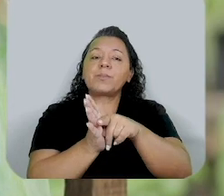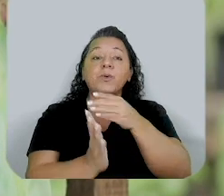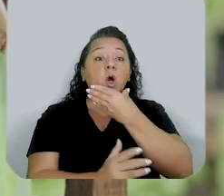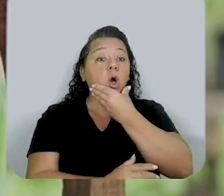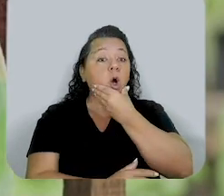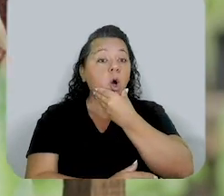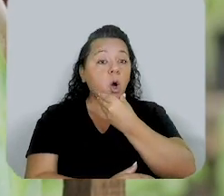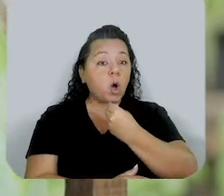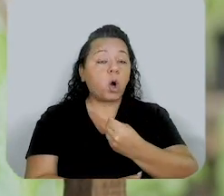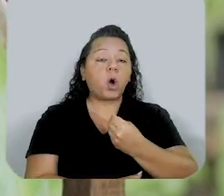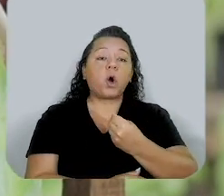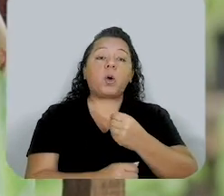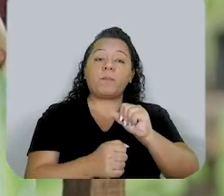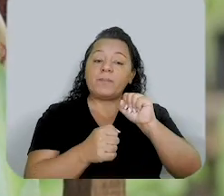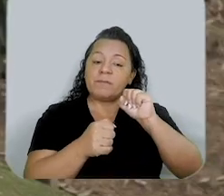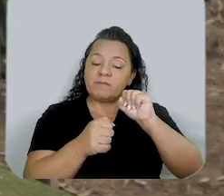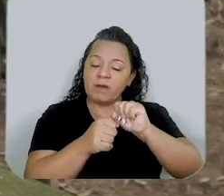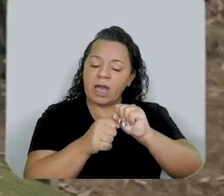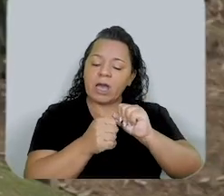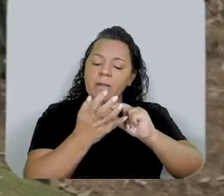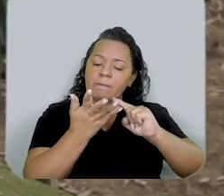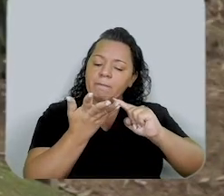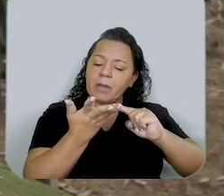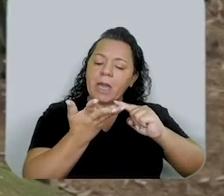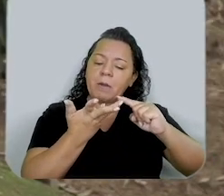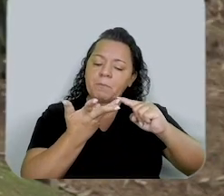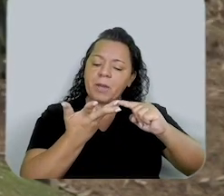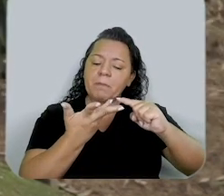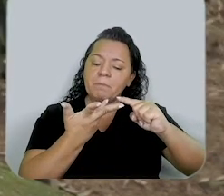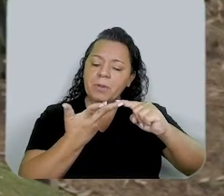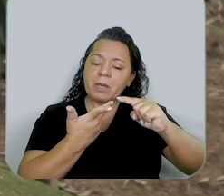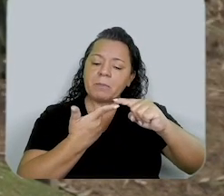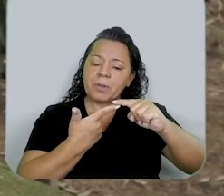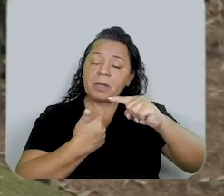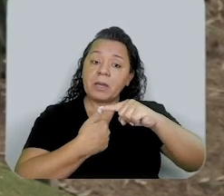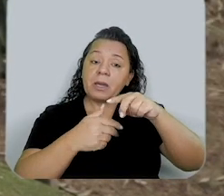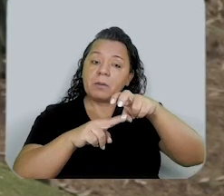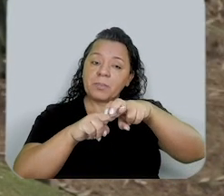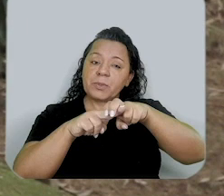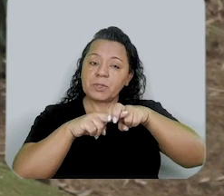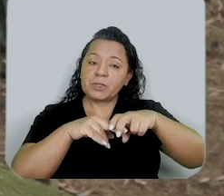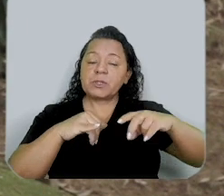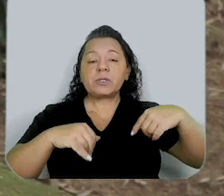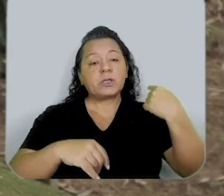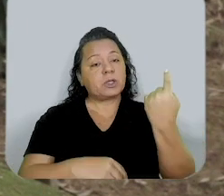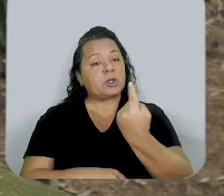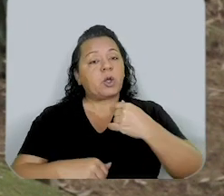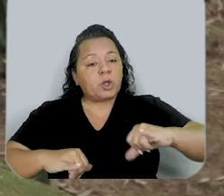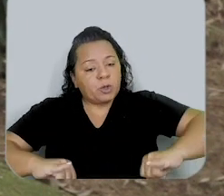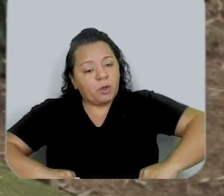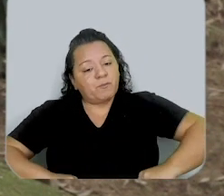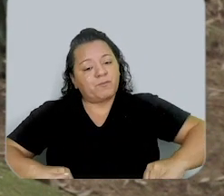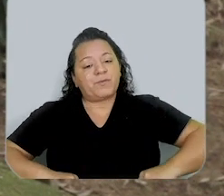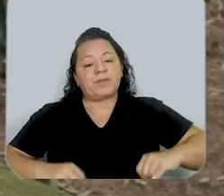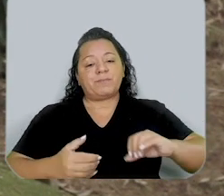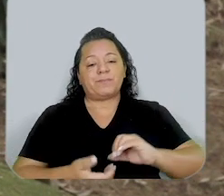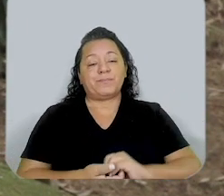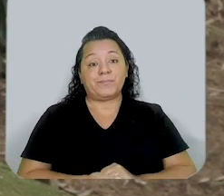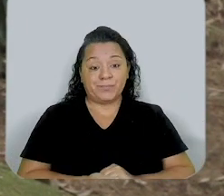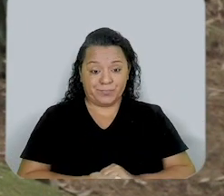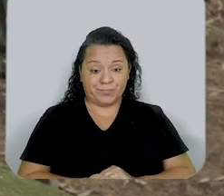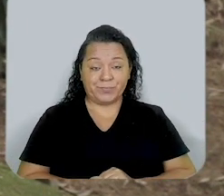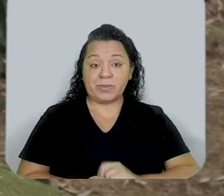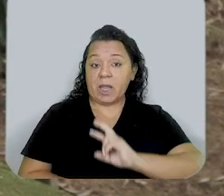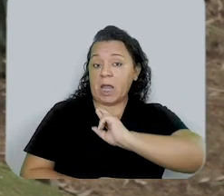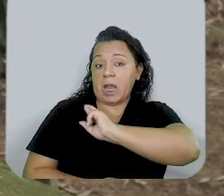nós fomos inconsequentes. Entidade nenhuma vai perder tempo, ser nenhum do outro mundo vai perder tempo para